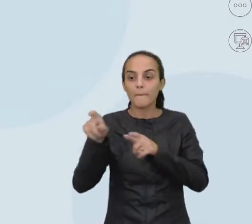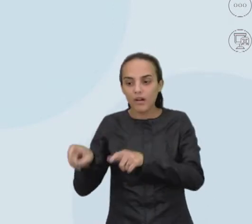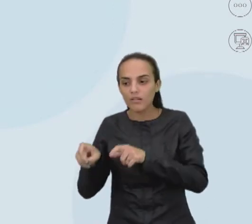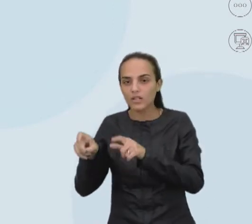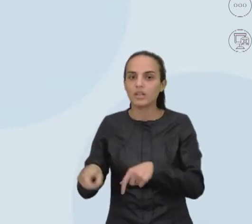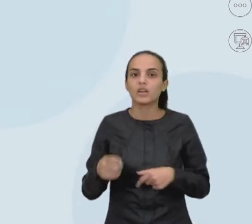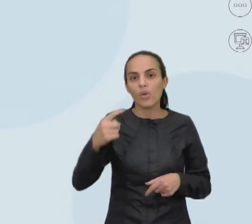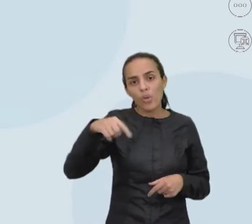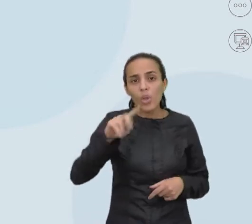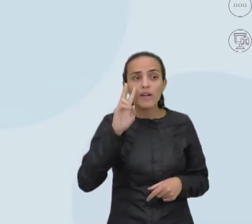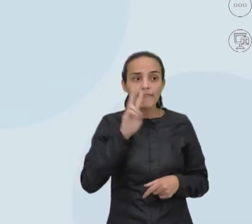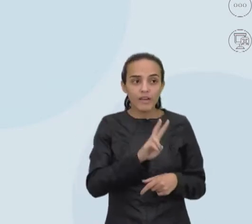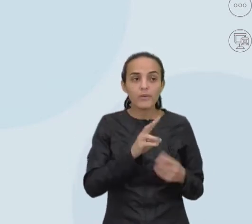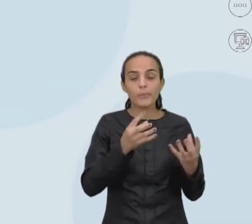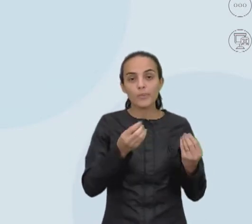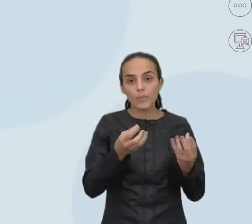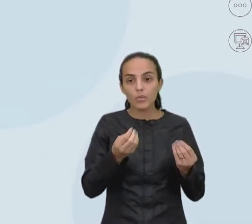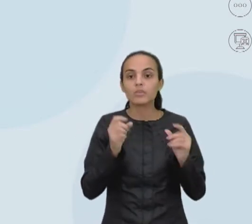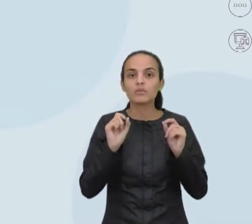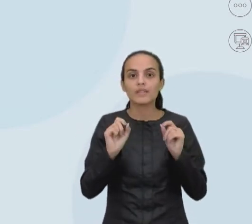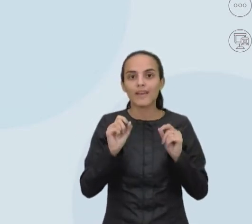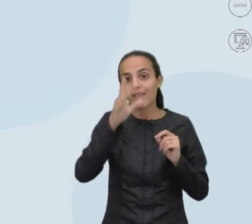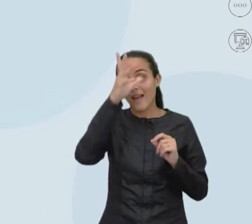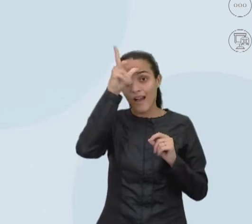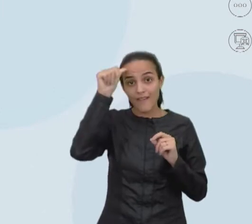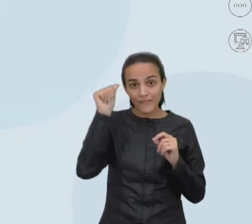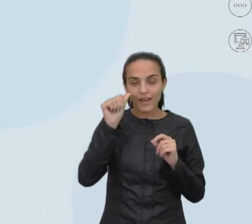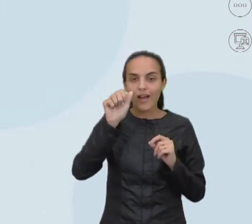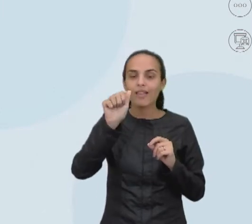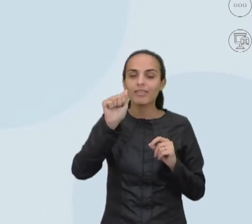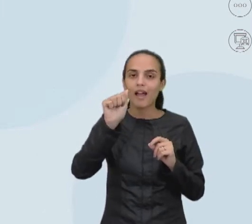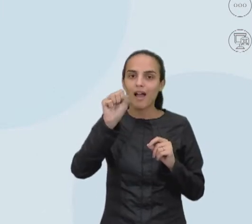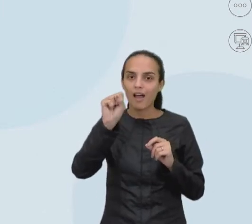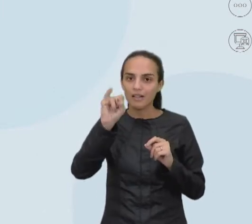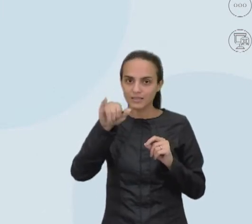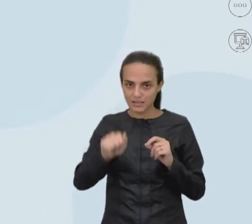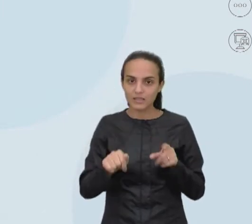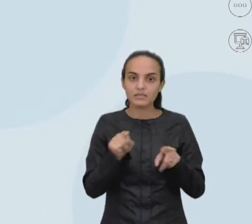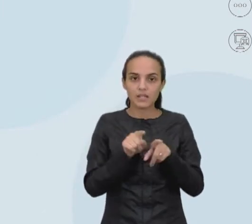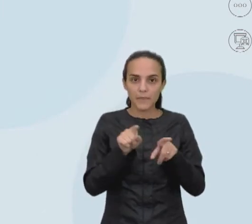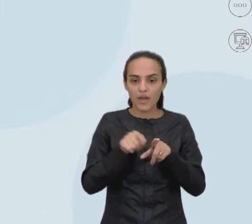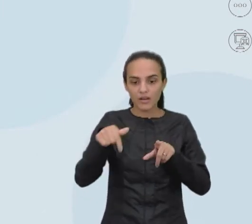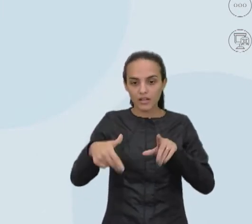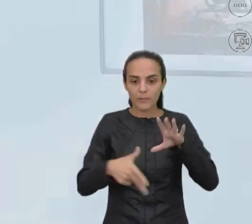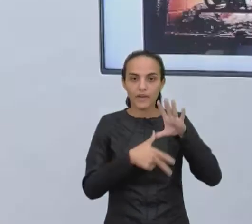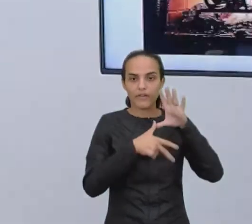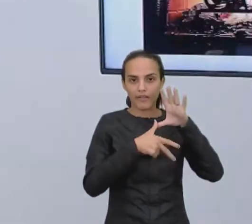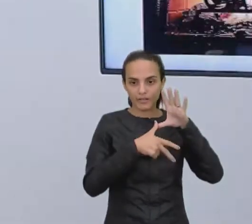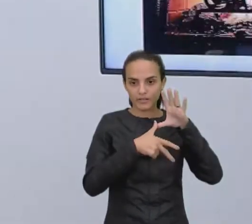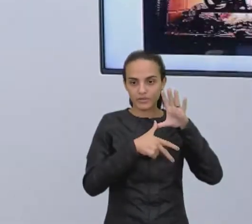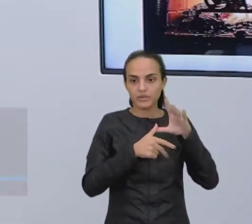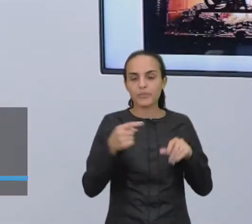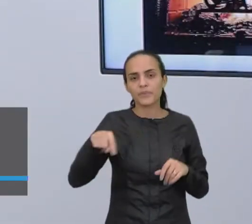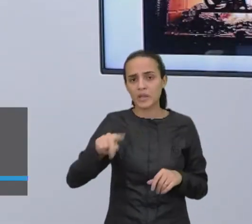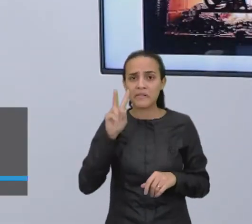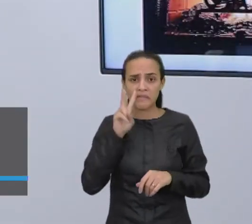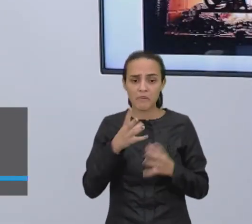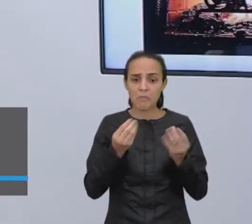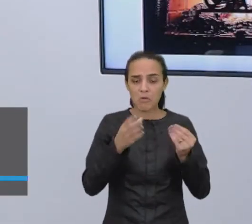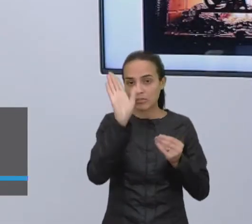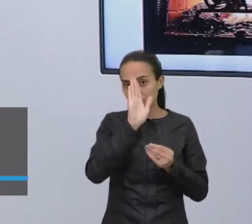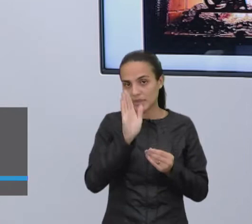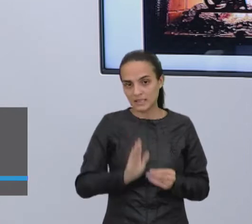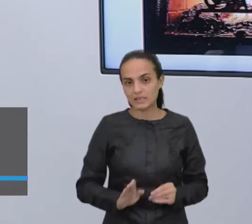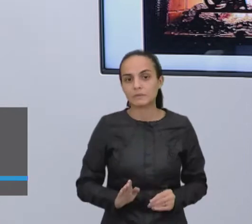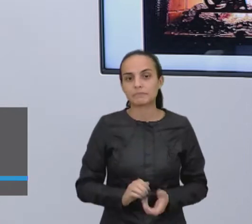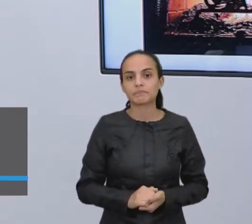a gente vê muito ainda na África, na Ásia e também aqui na América Latina, tá? Então, a gente vê aqui muito no Brasil. Às vezes